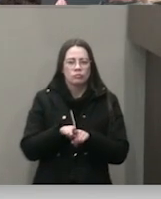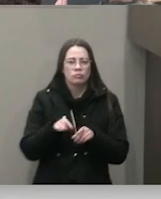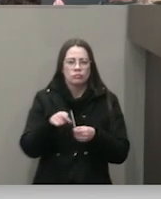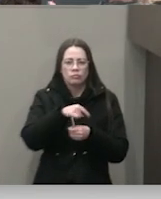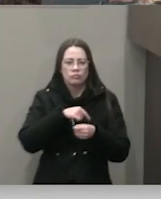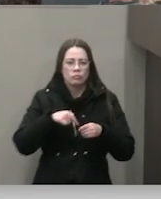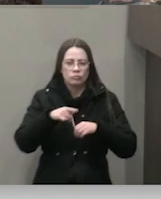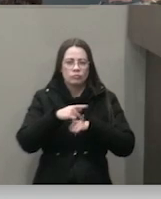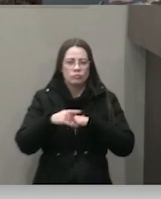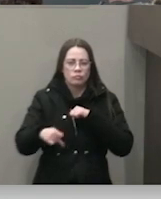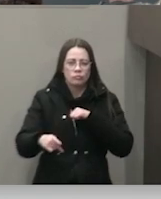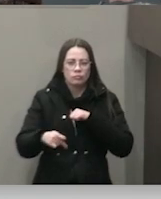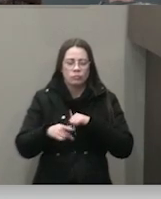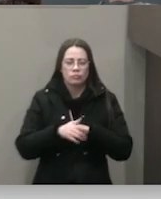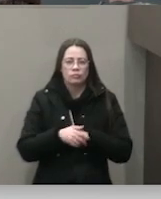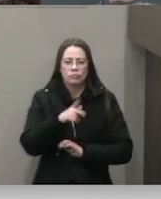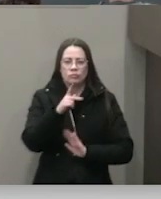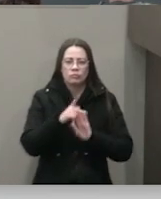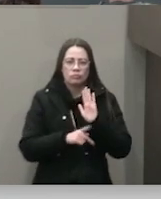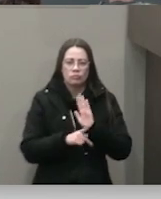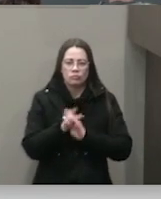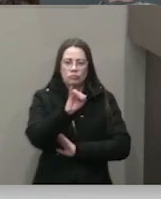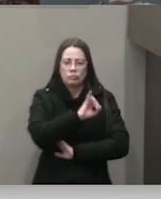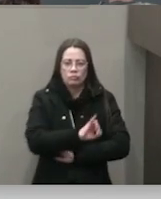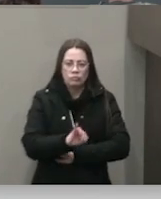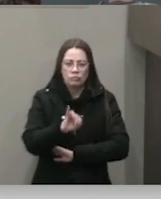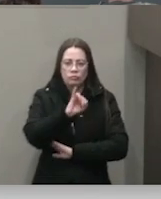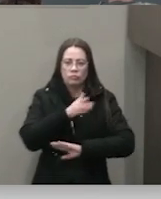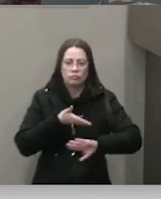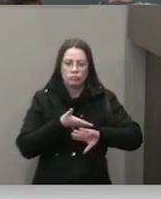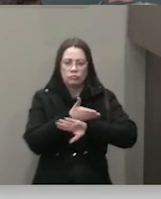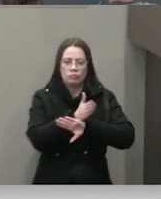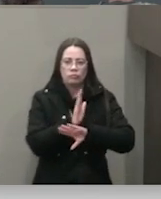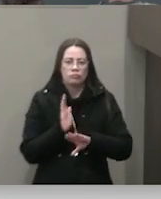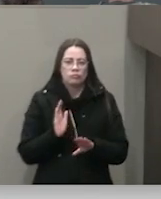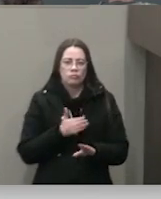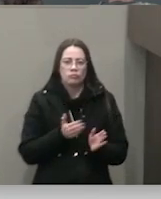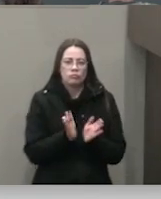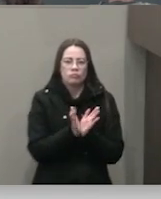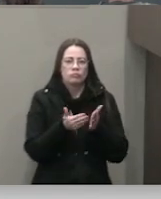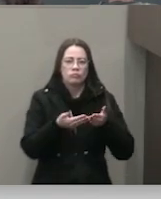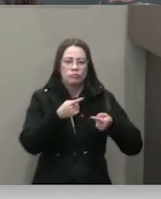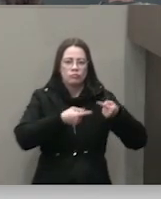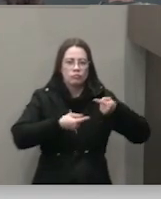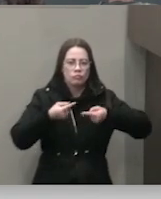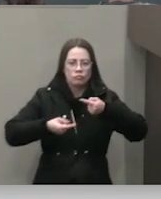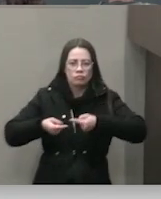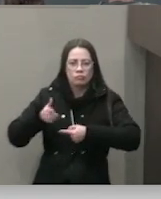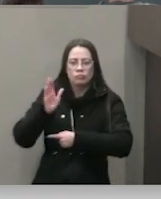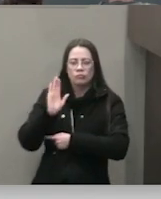de Passo Fundo. Um projeto extremamente importante que passou pela nossa comissão, foi discutida lá